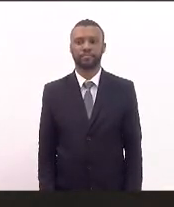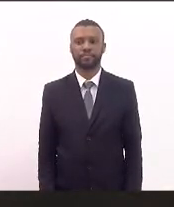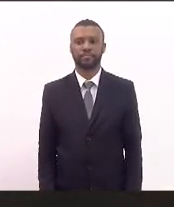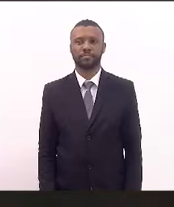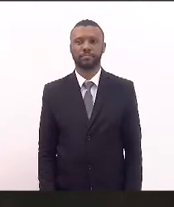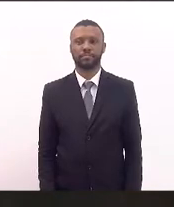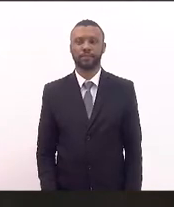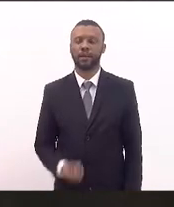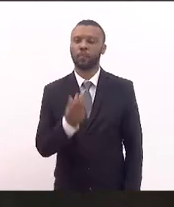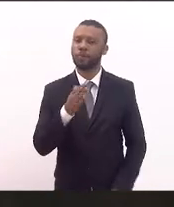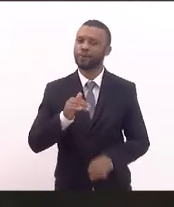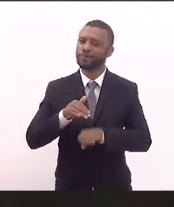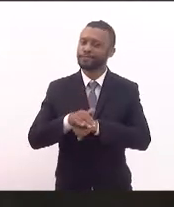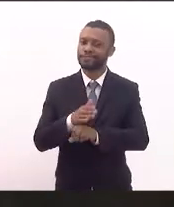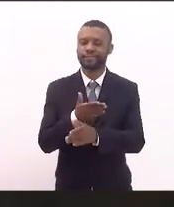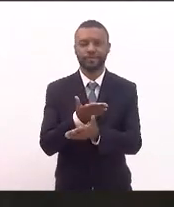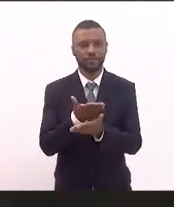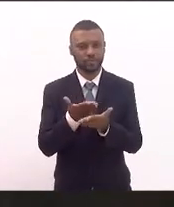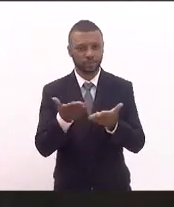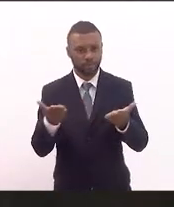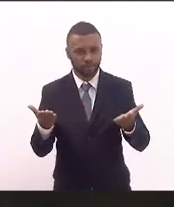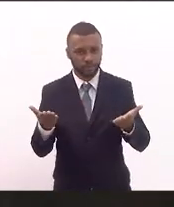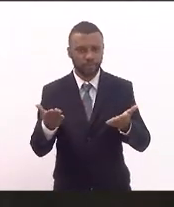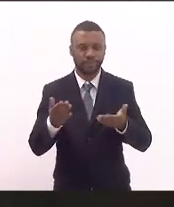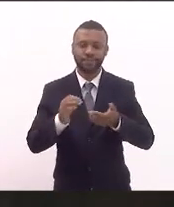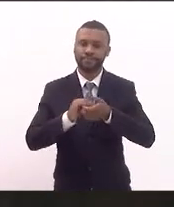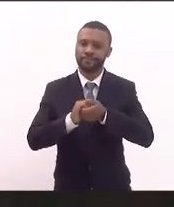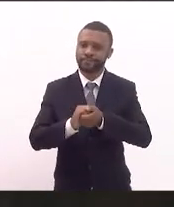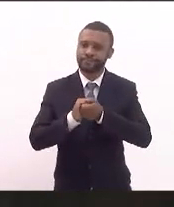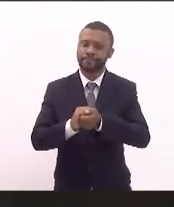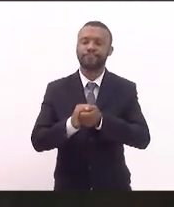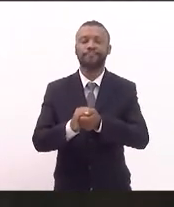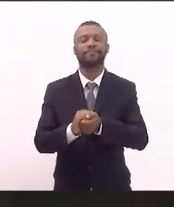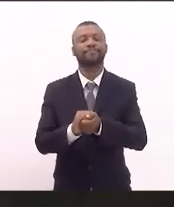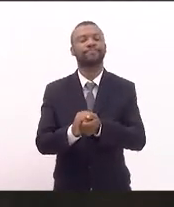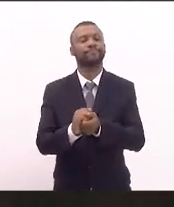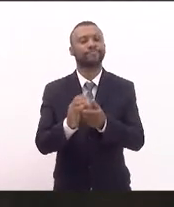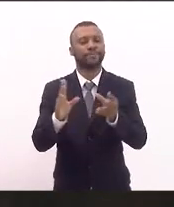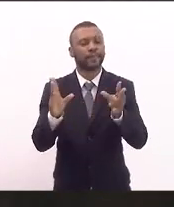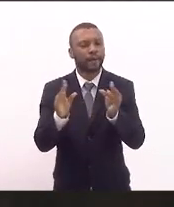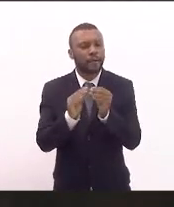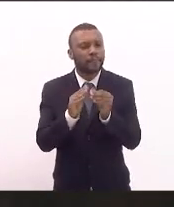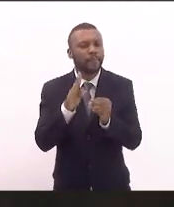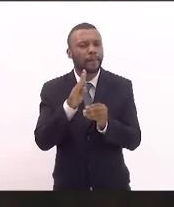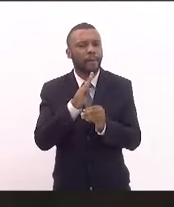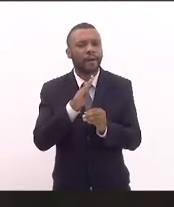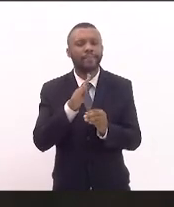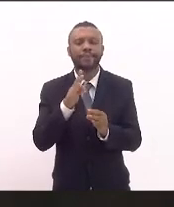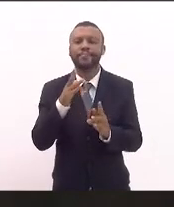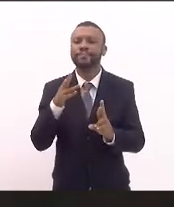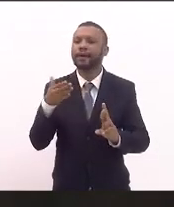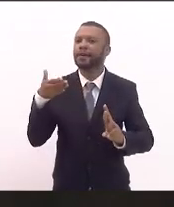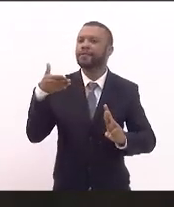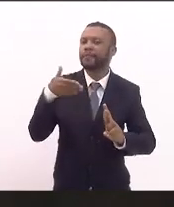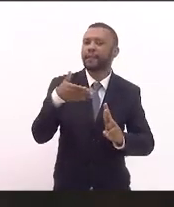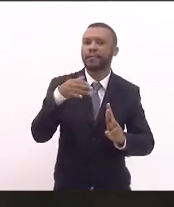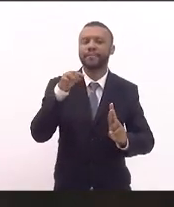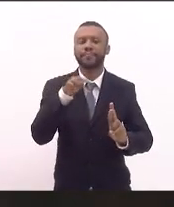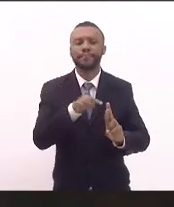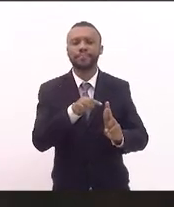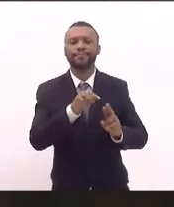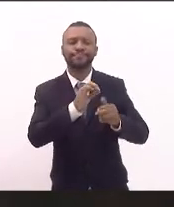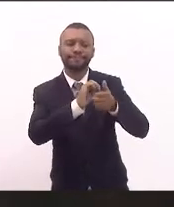Boa noite a todas e todos. Quero aqui fazer uma breve saudação à doutora